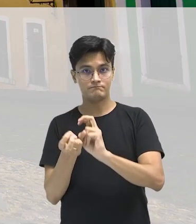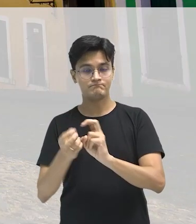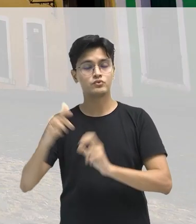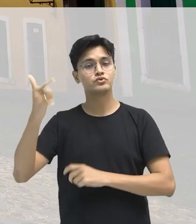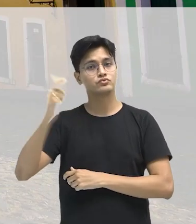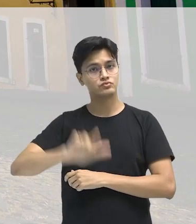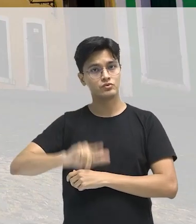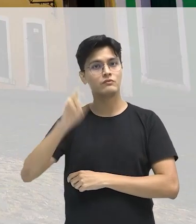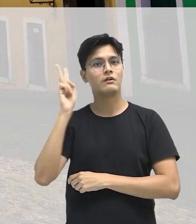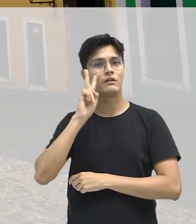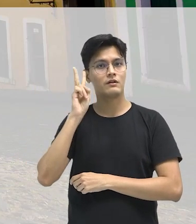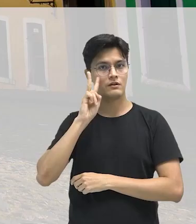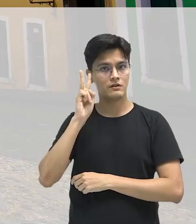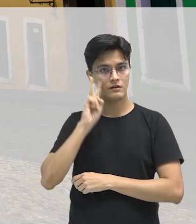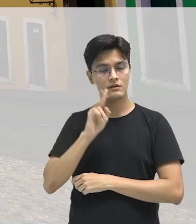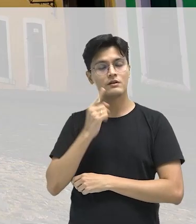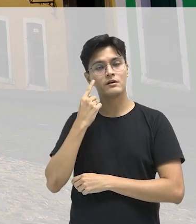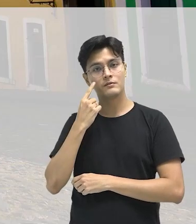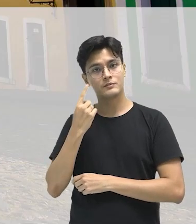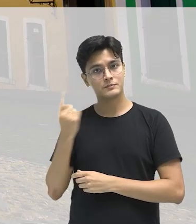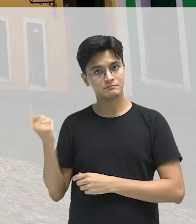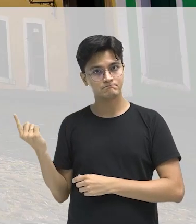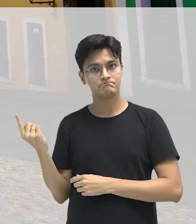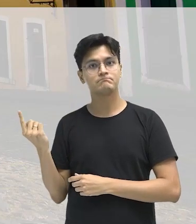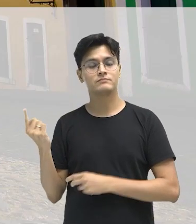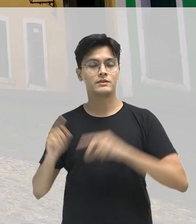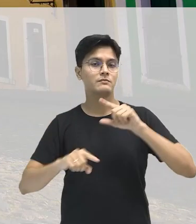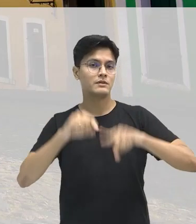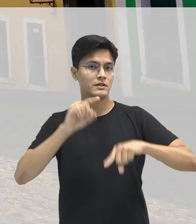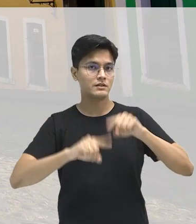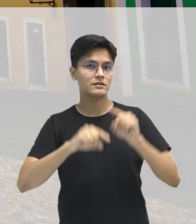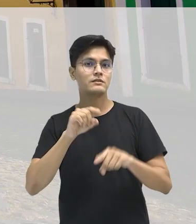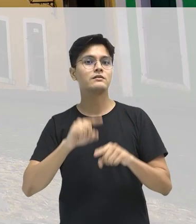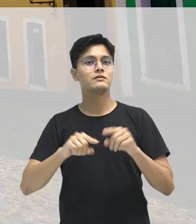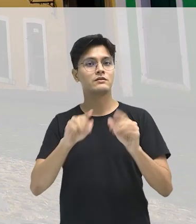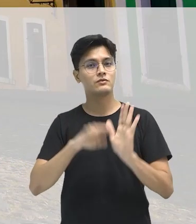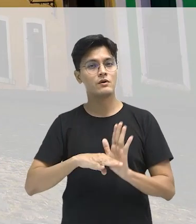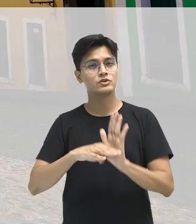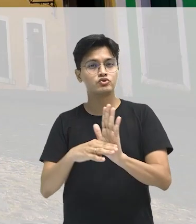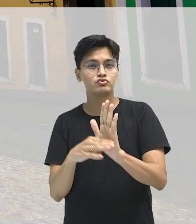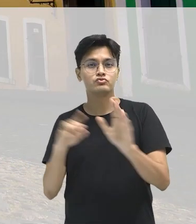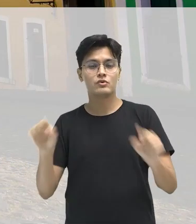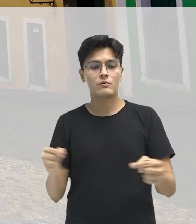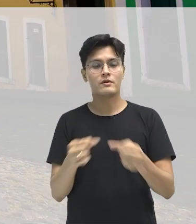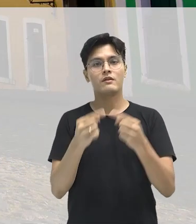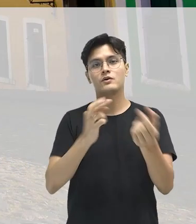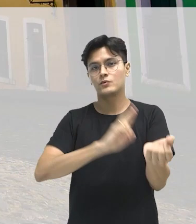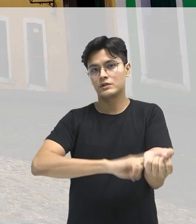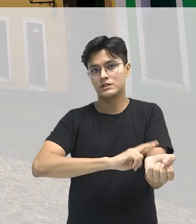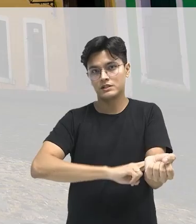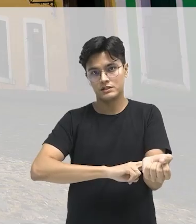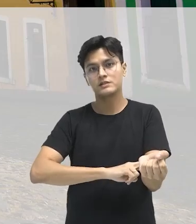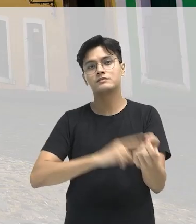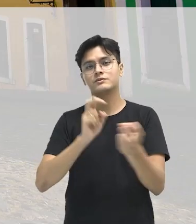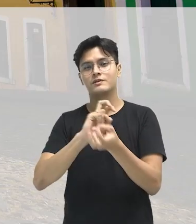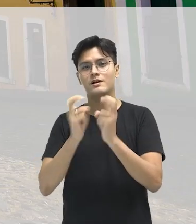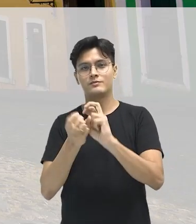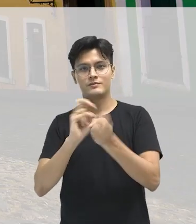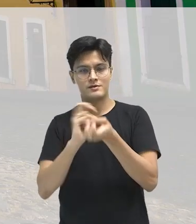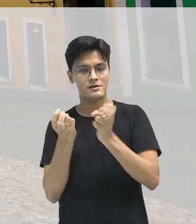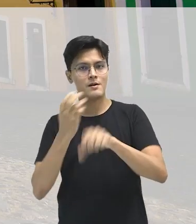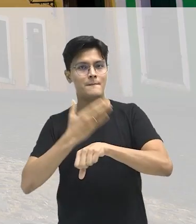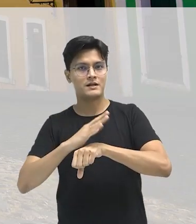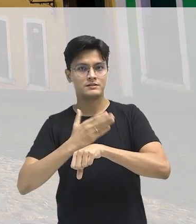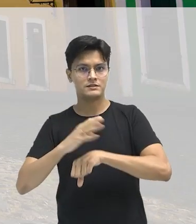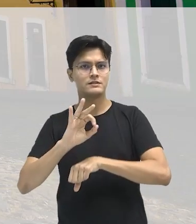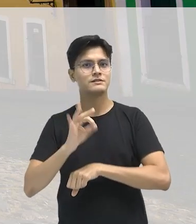vez, lembrando que são eles que dão aí o ritmo e o andamento para a roda de capoeira. Interessante, né?